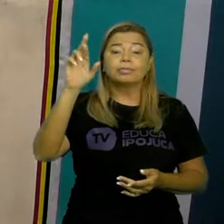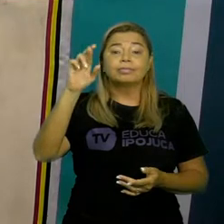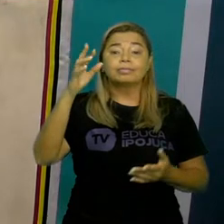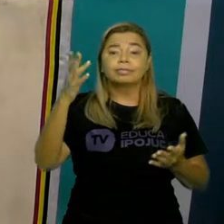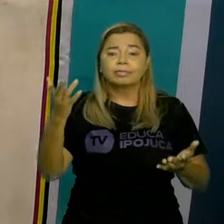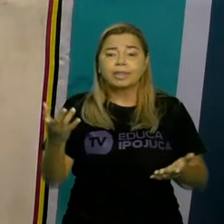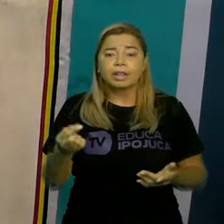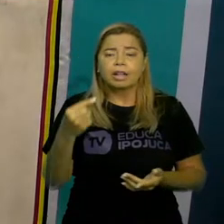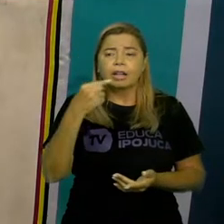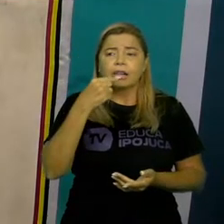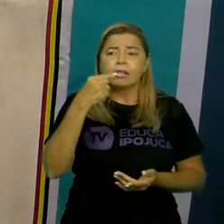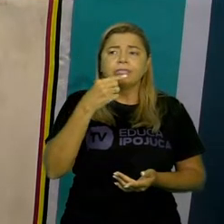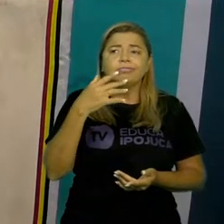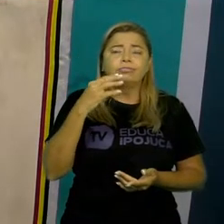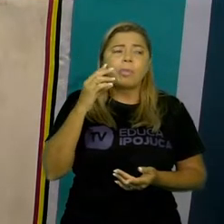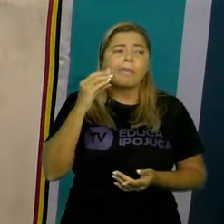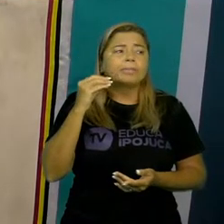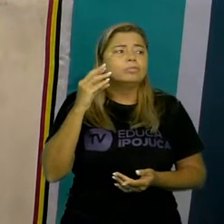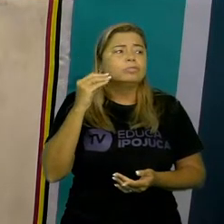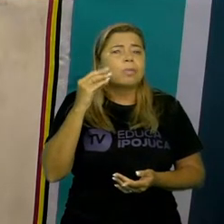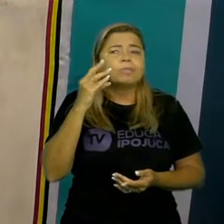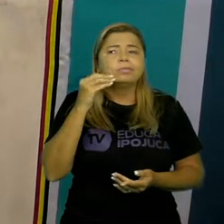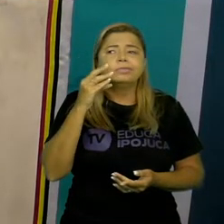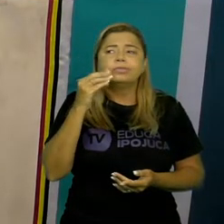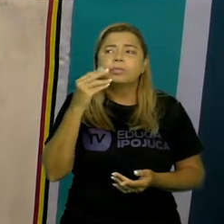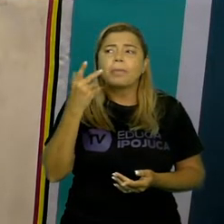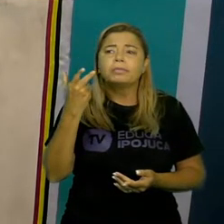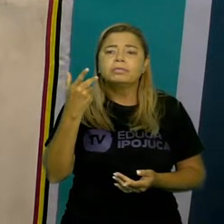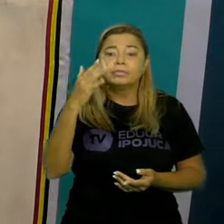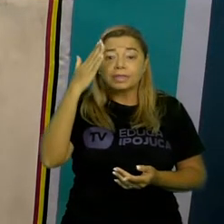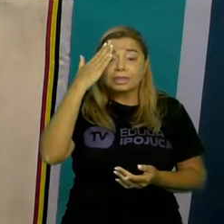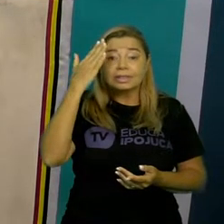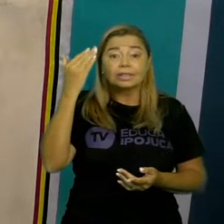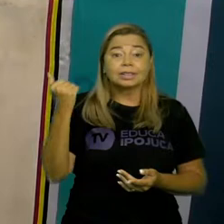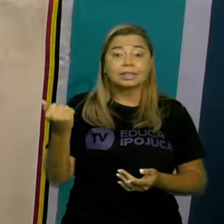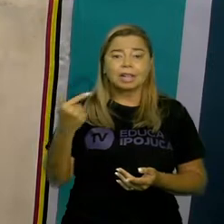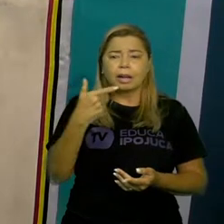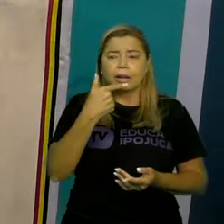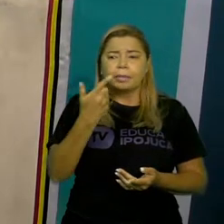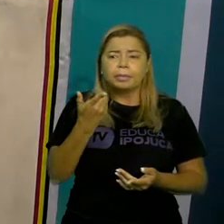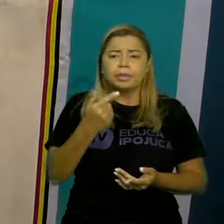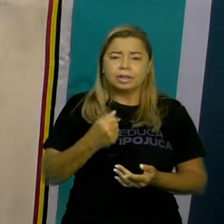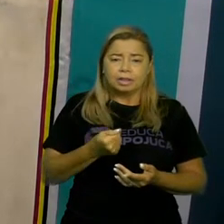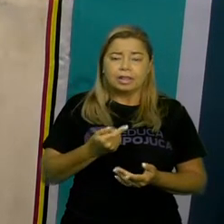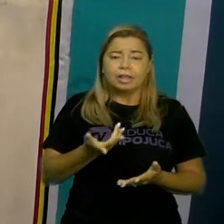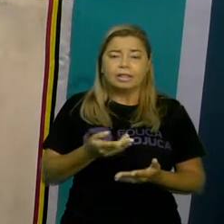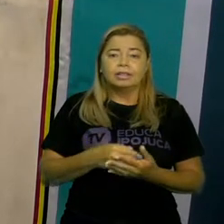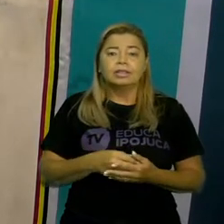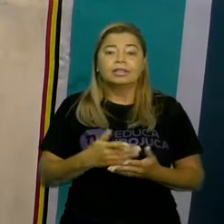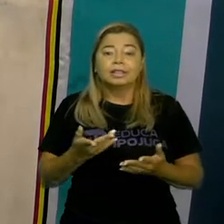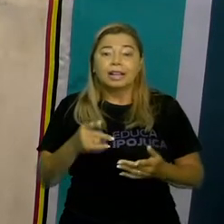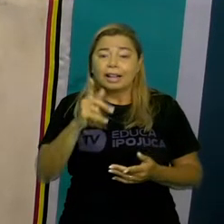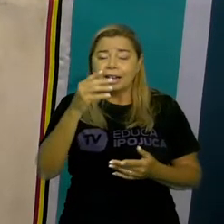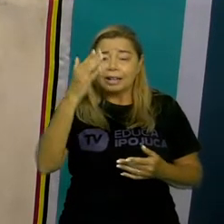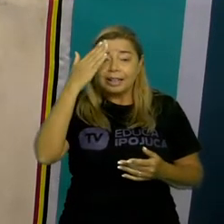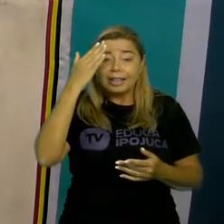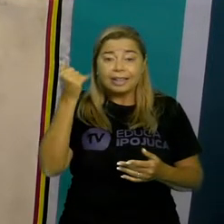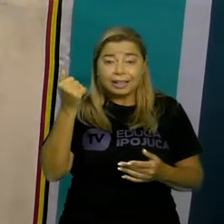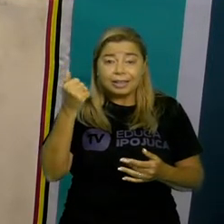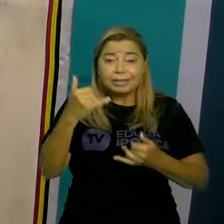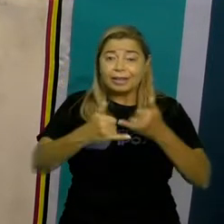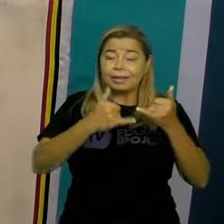que a gente sente o sabor das coisas. Na nossa brincadeirinha que a tia Carla fez com a gente, sentiu